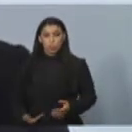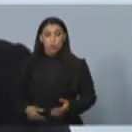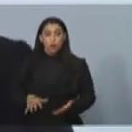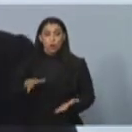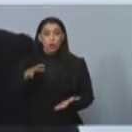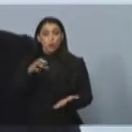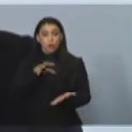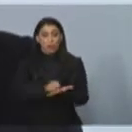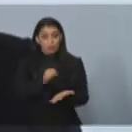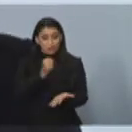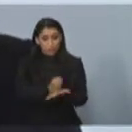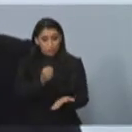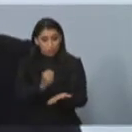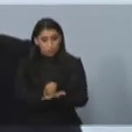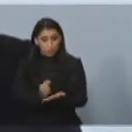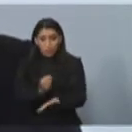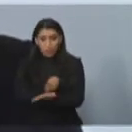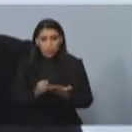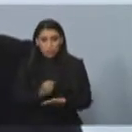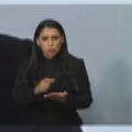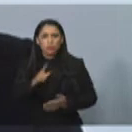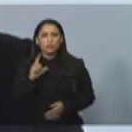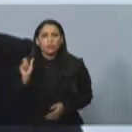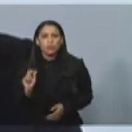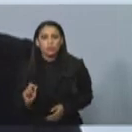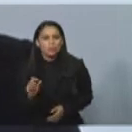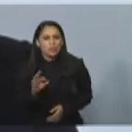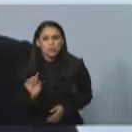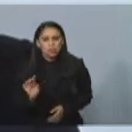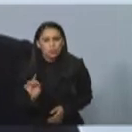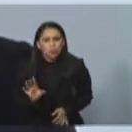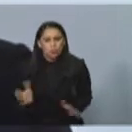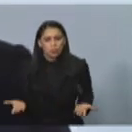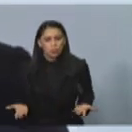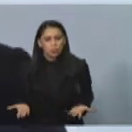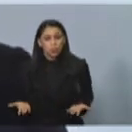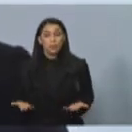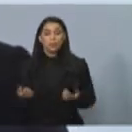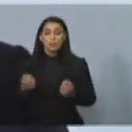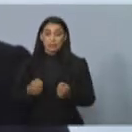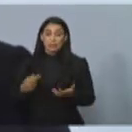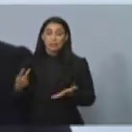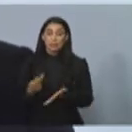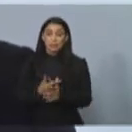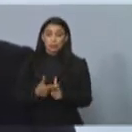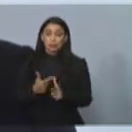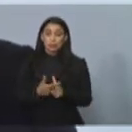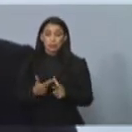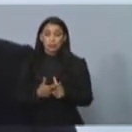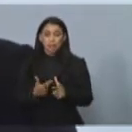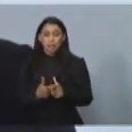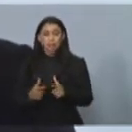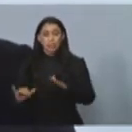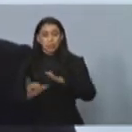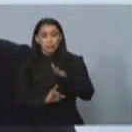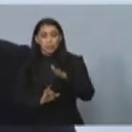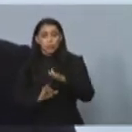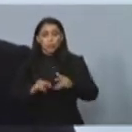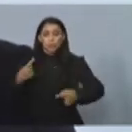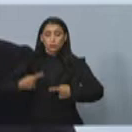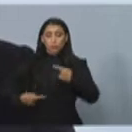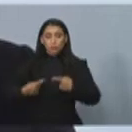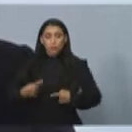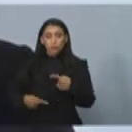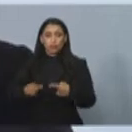base possui intenções nobres de políticas públicas, mas elas não bastam. Há uma falha irremediável no desenho institucional dessa política, que